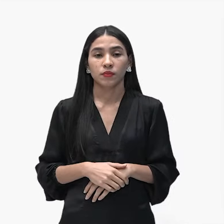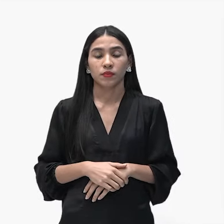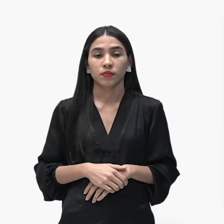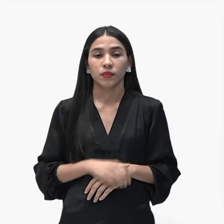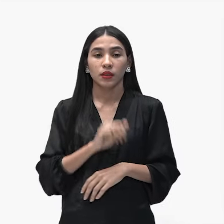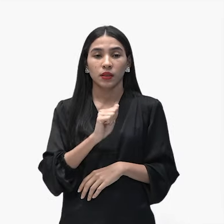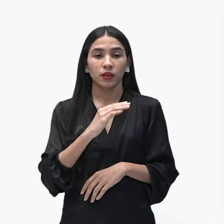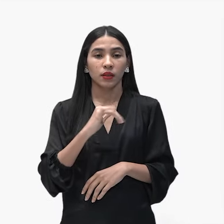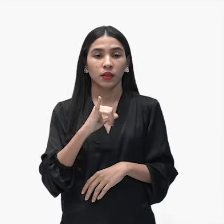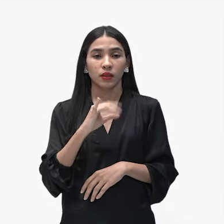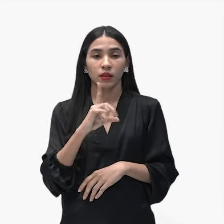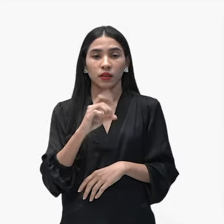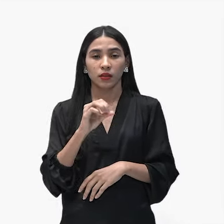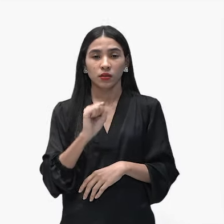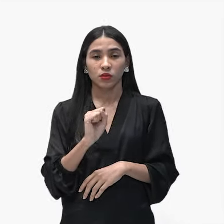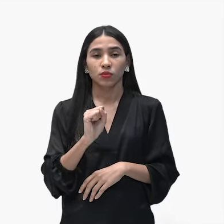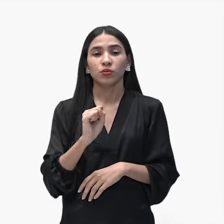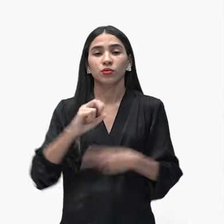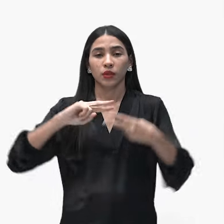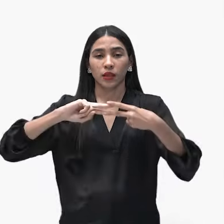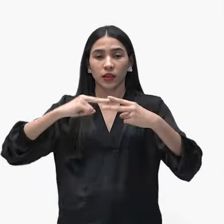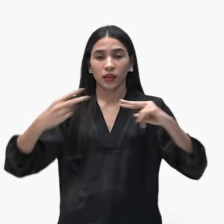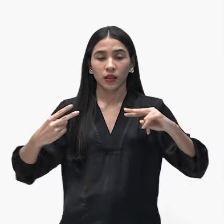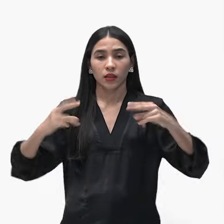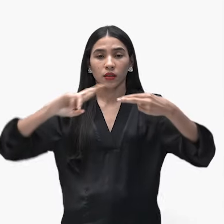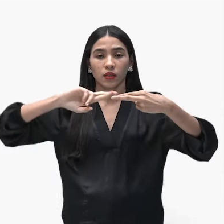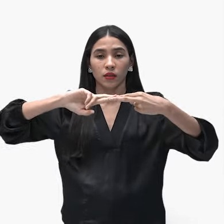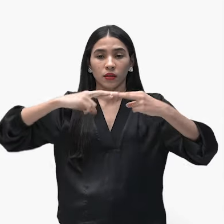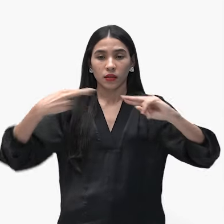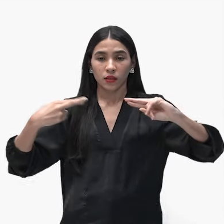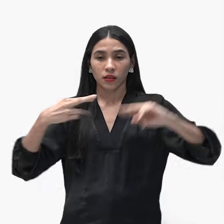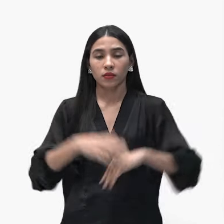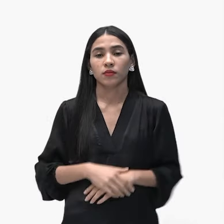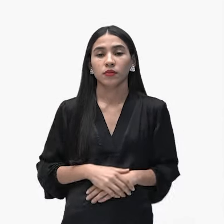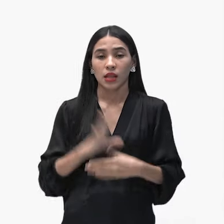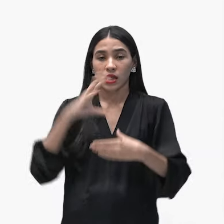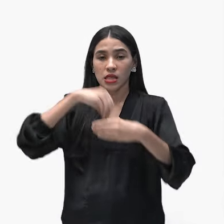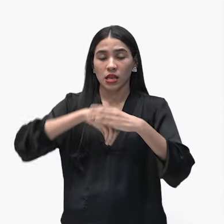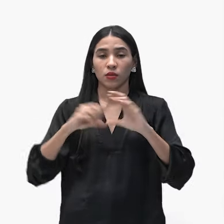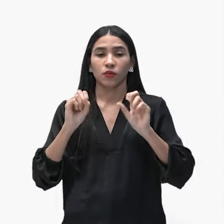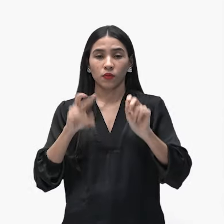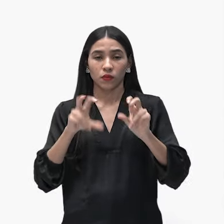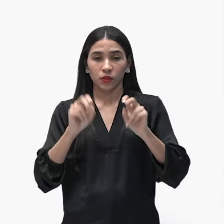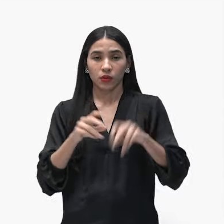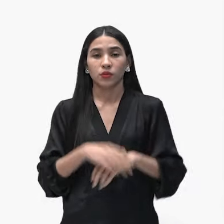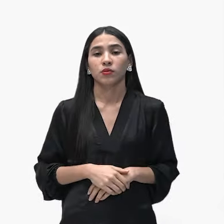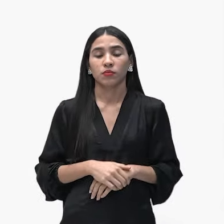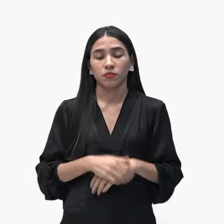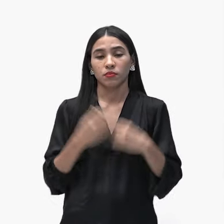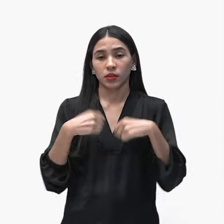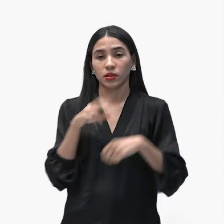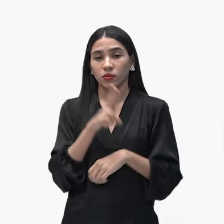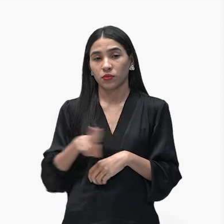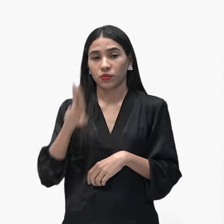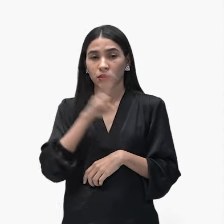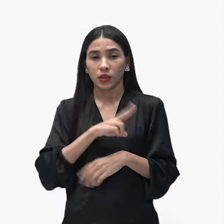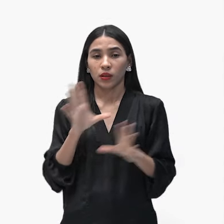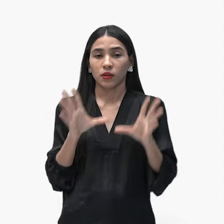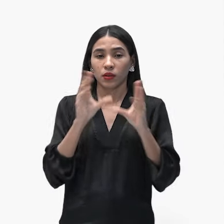ácidos nucleicos, RNA e DNA, que são as informações contidas no vírus que deverão ser utilizadas para sintetizar